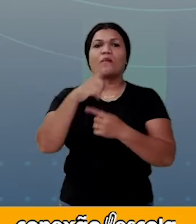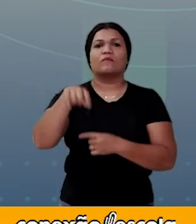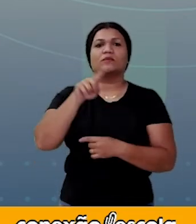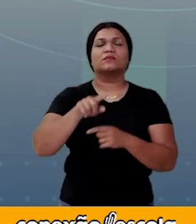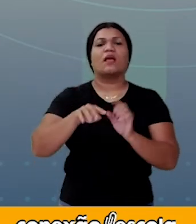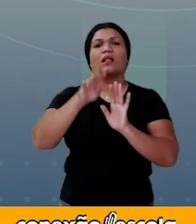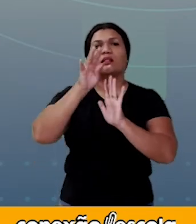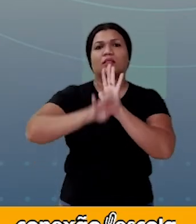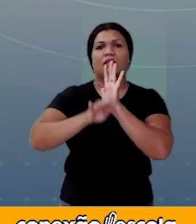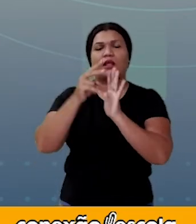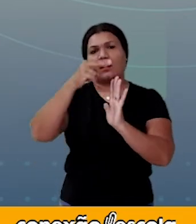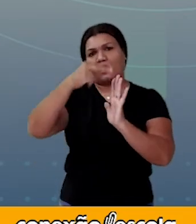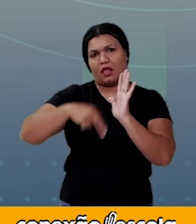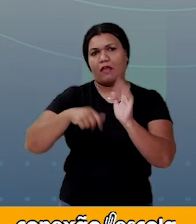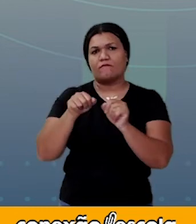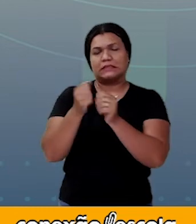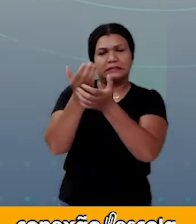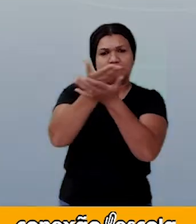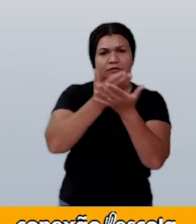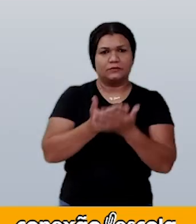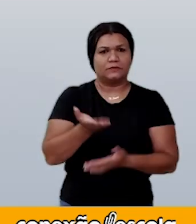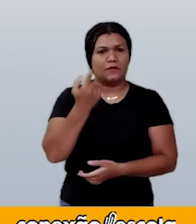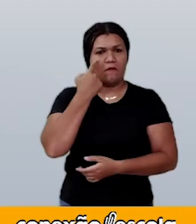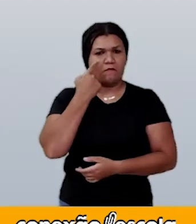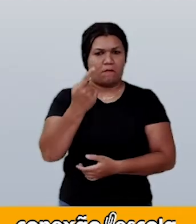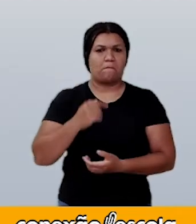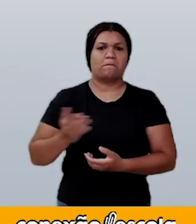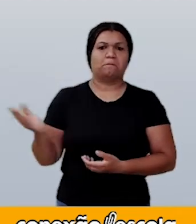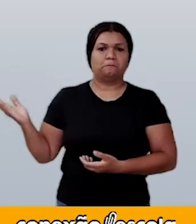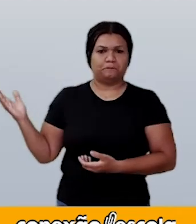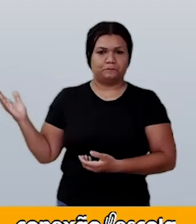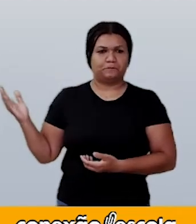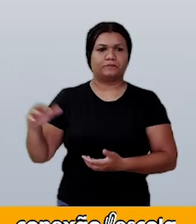nós lermos e fazermos um breve estudo dele. Vamos lá.